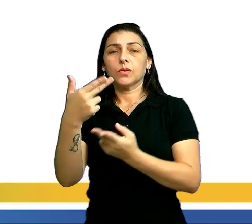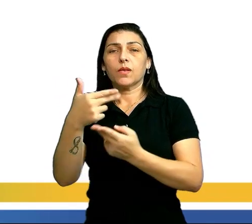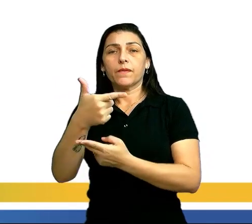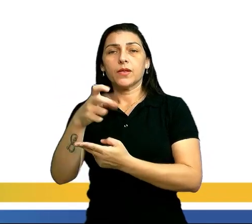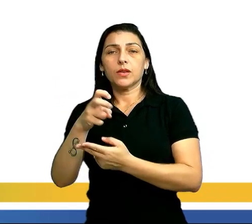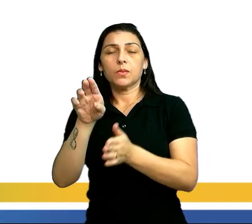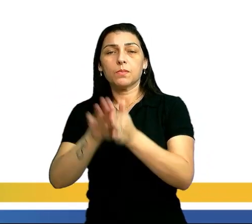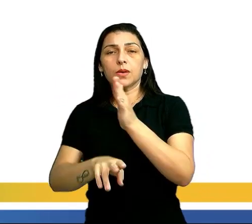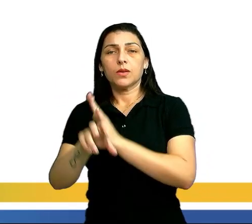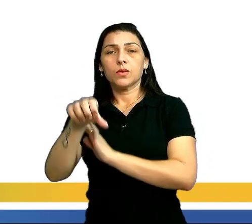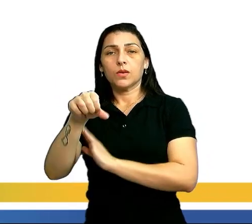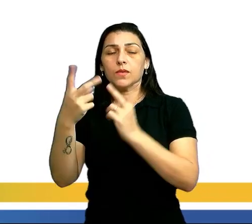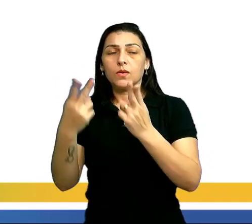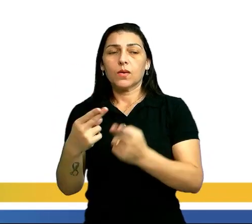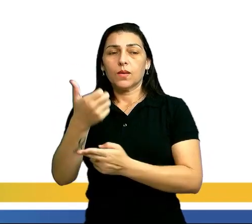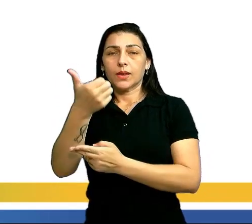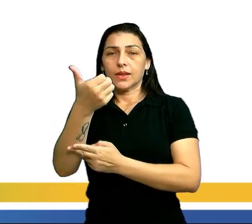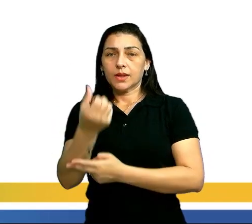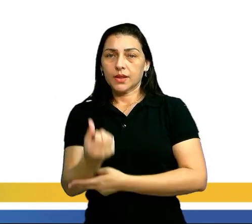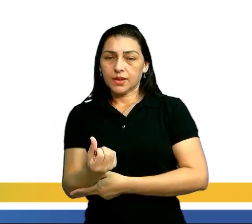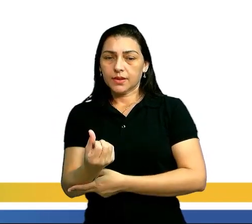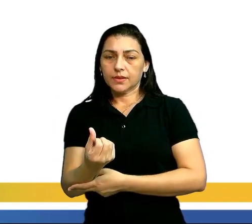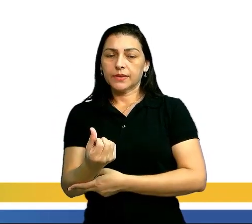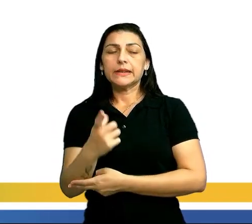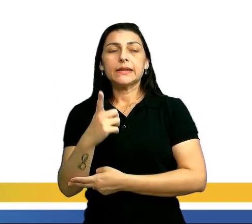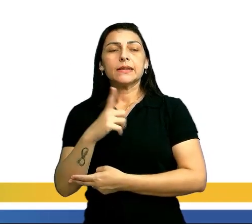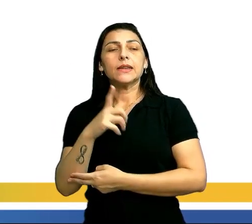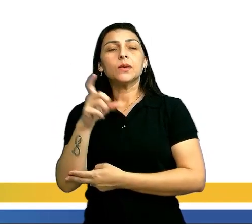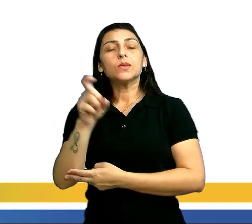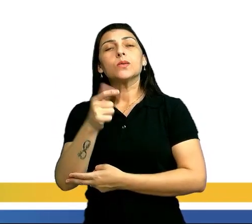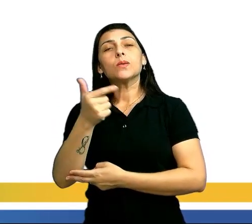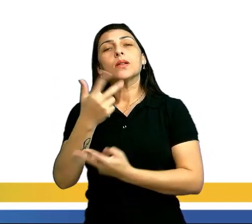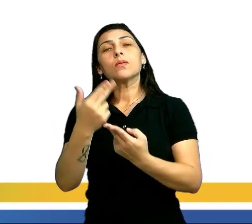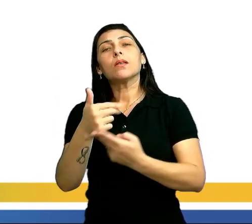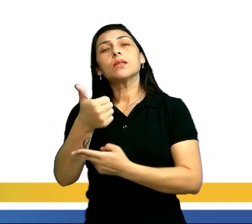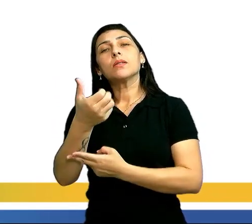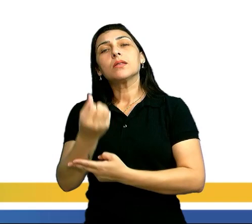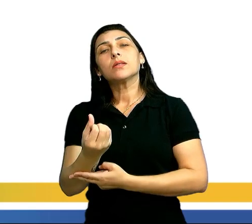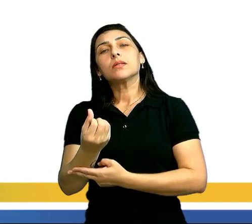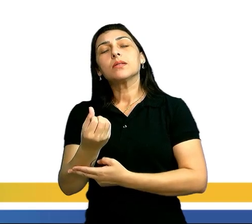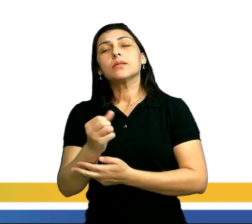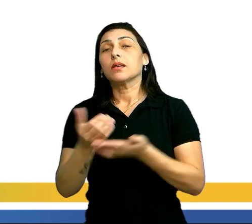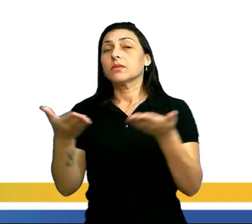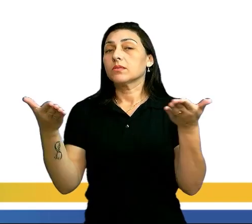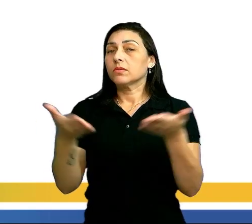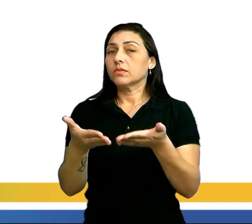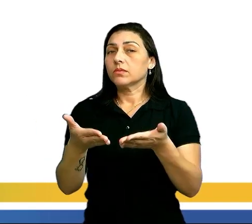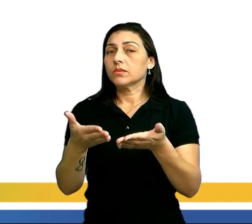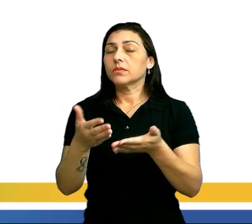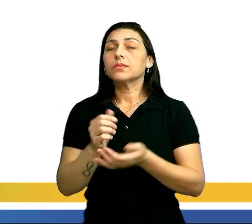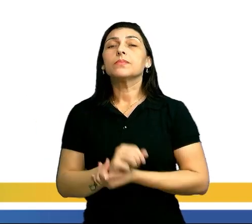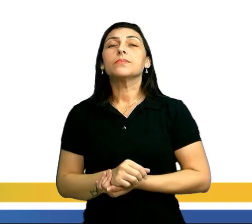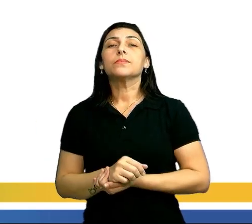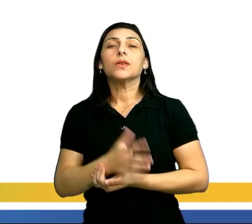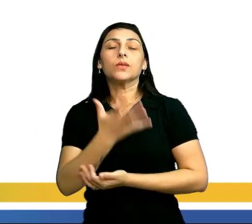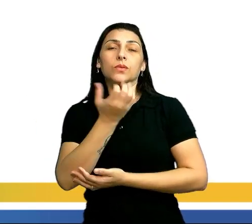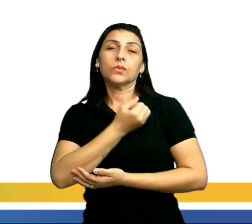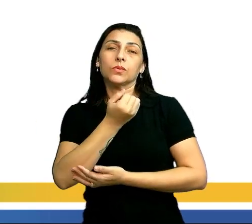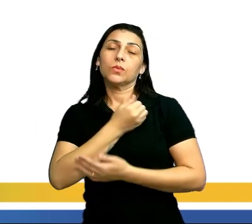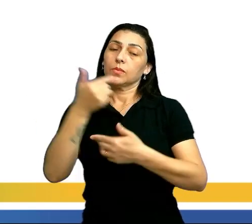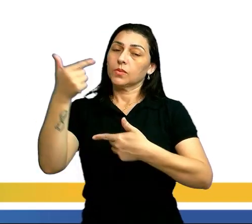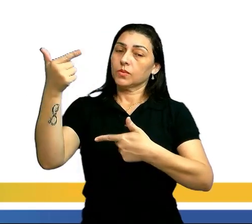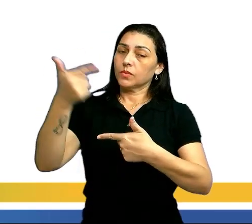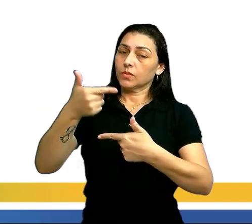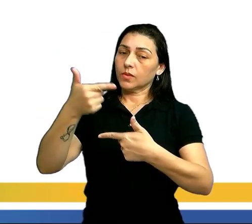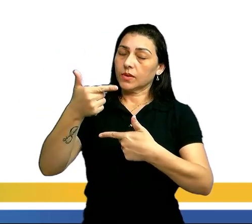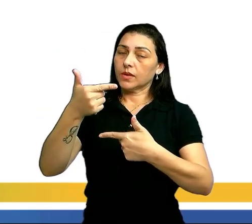a 16. Nós temos, então, x² igual a 16. Agora, esse número elevado ao quadrado,